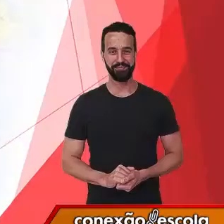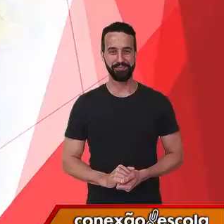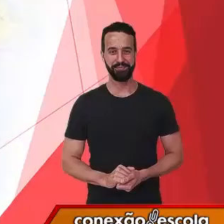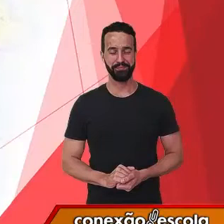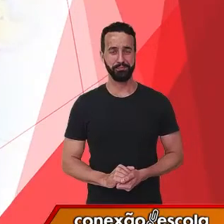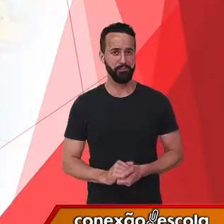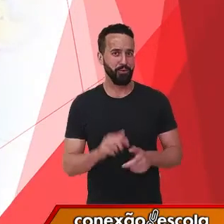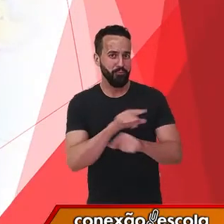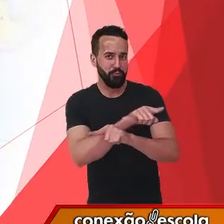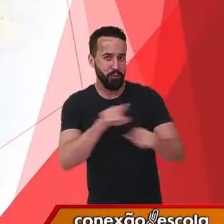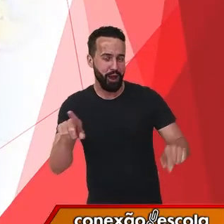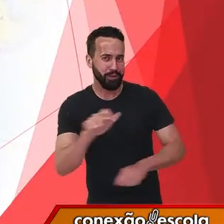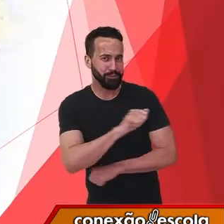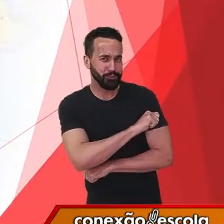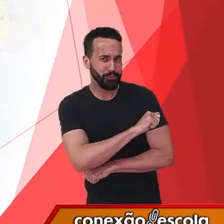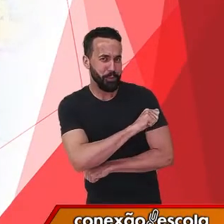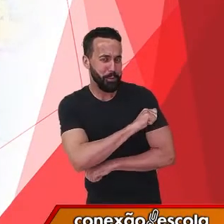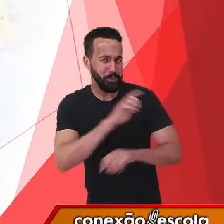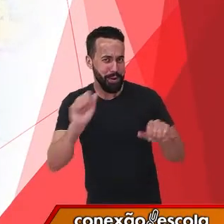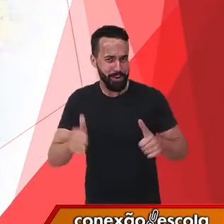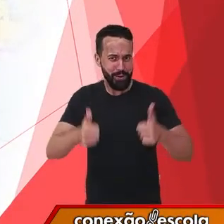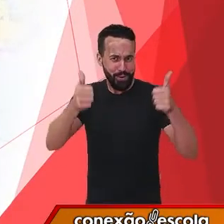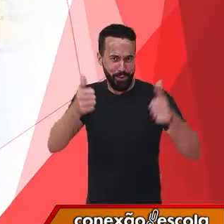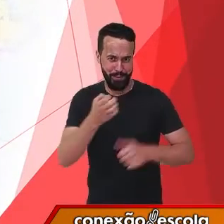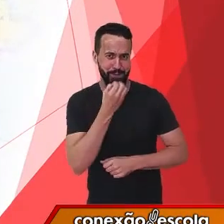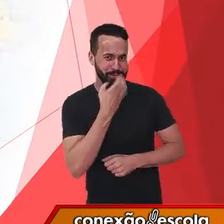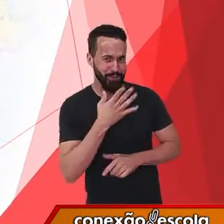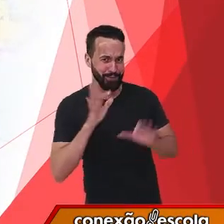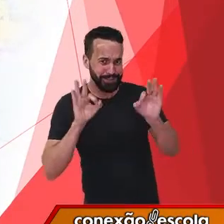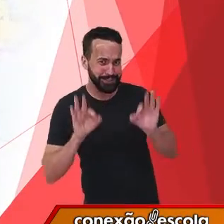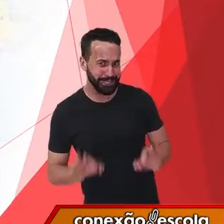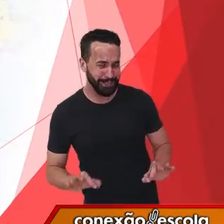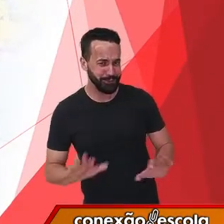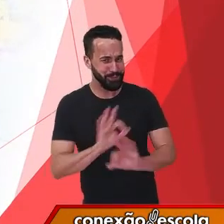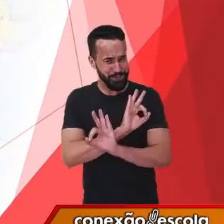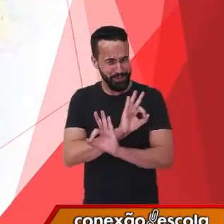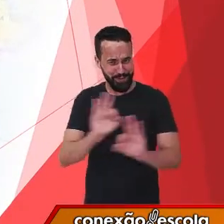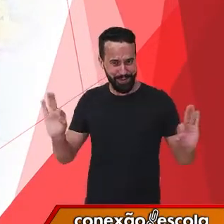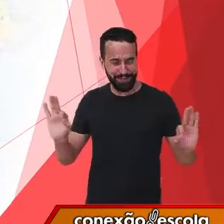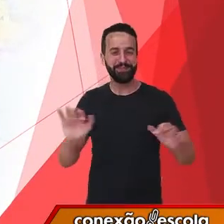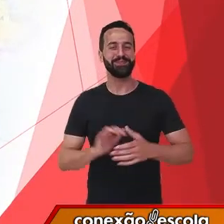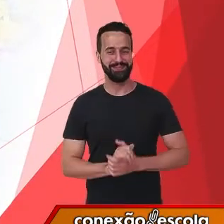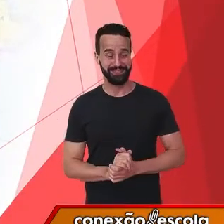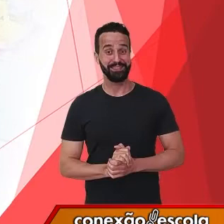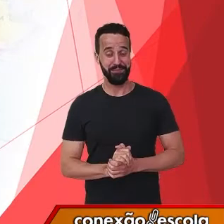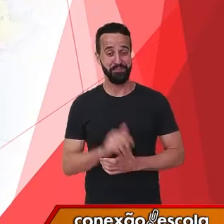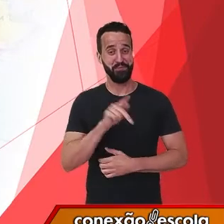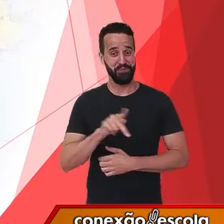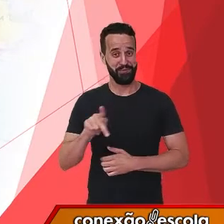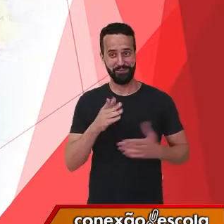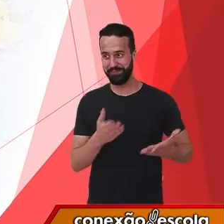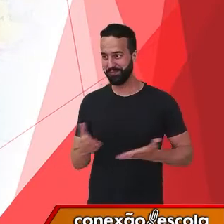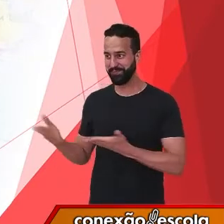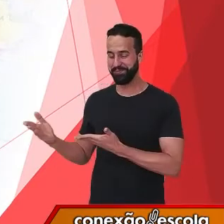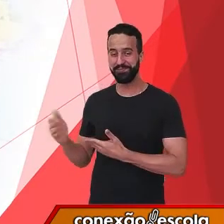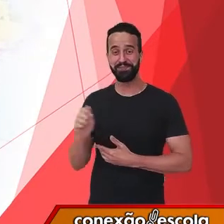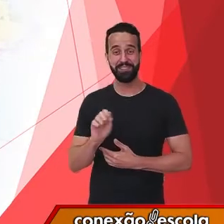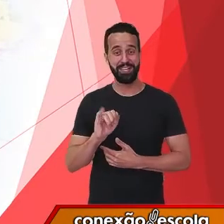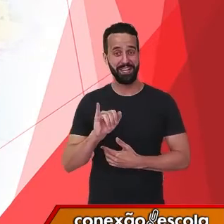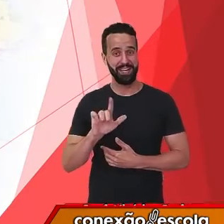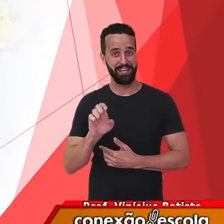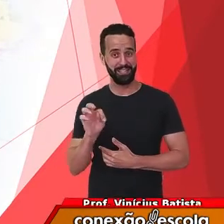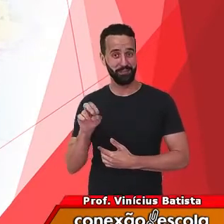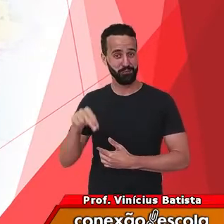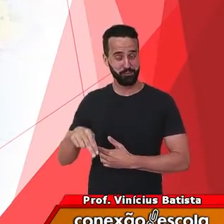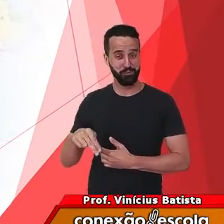fala dos melhores E aí bom não vão bom demais da conta né Por aqui Professor Ailton na